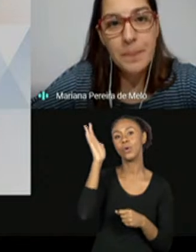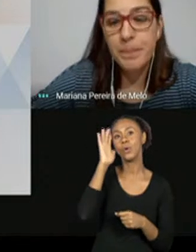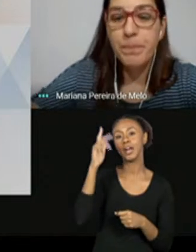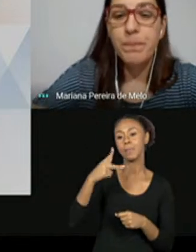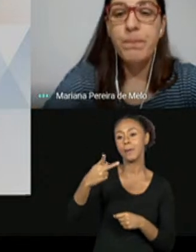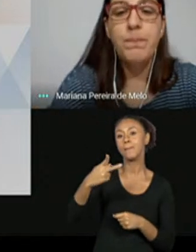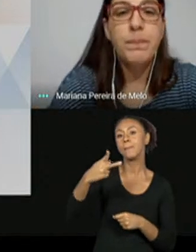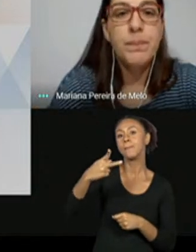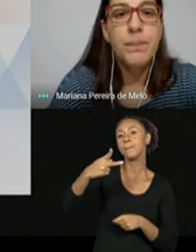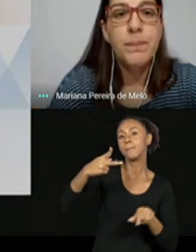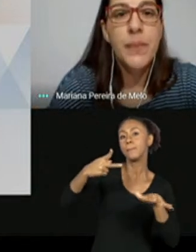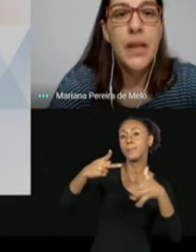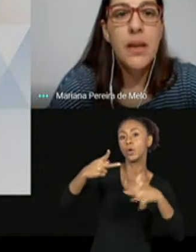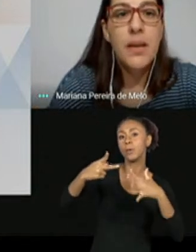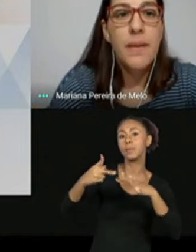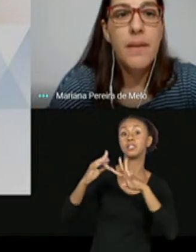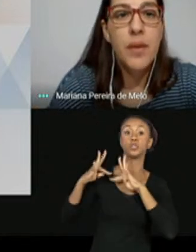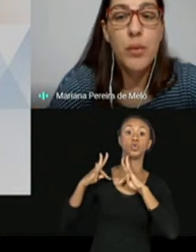tá?